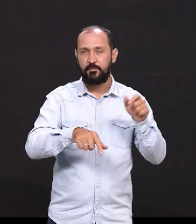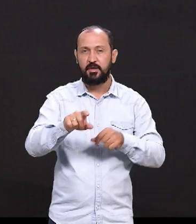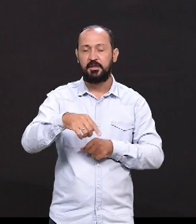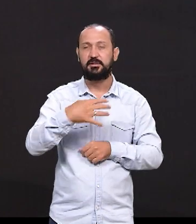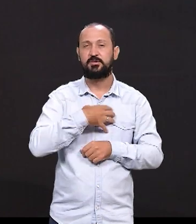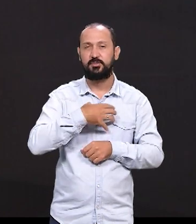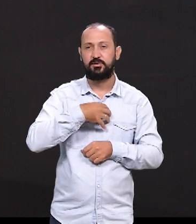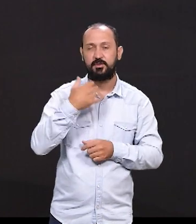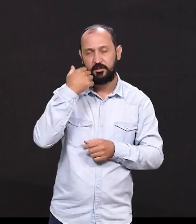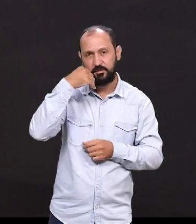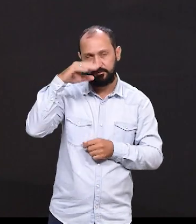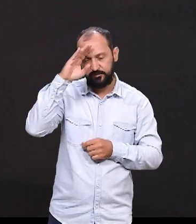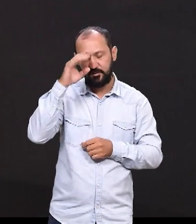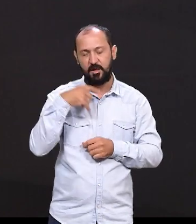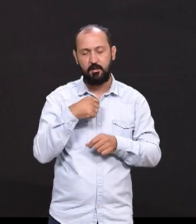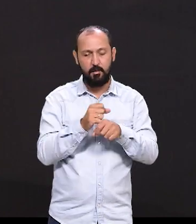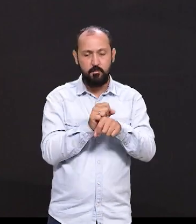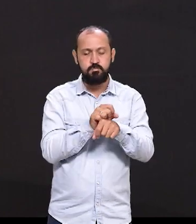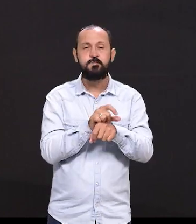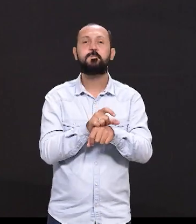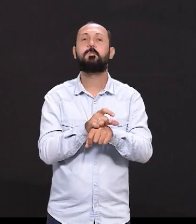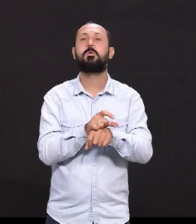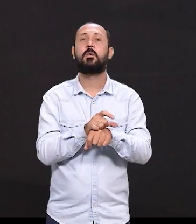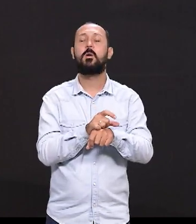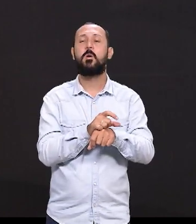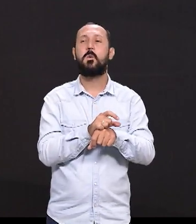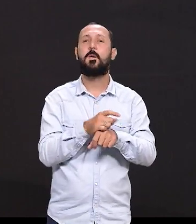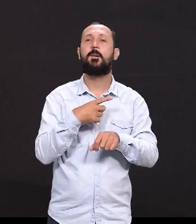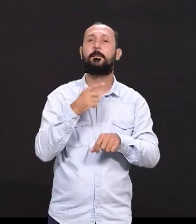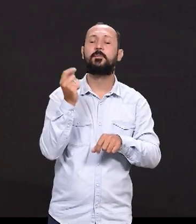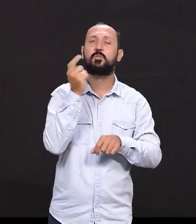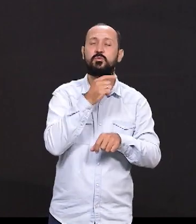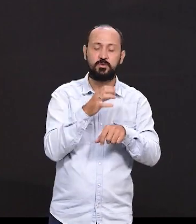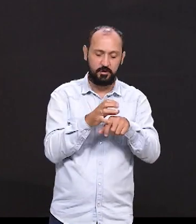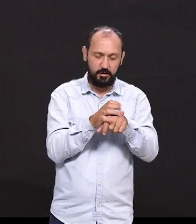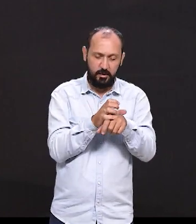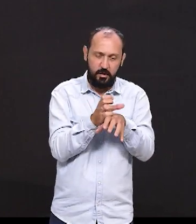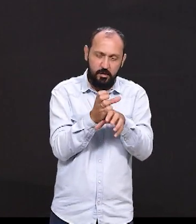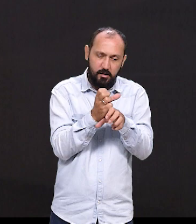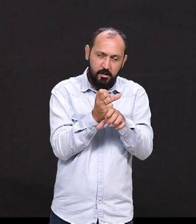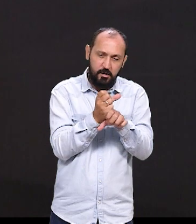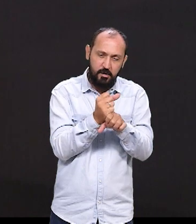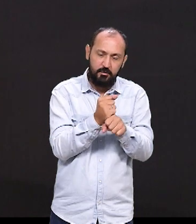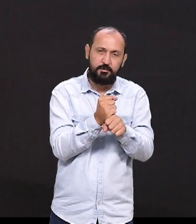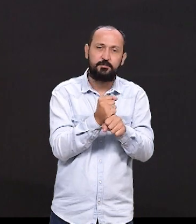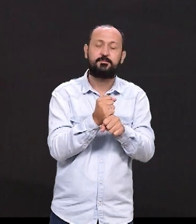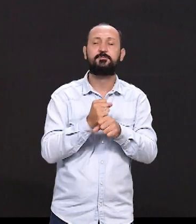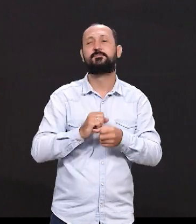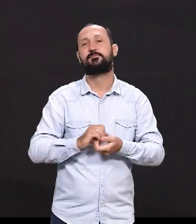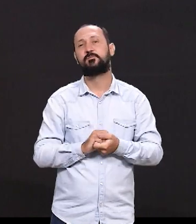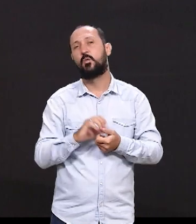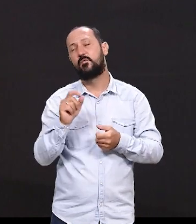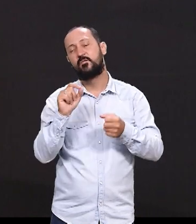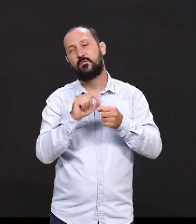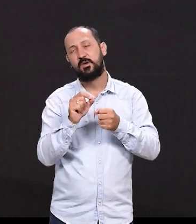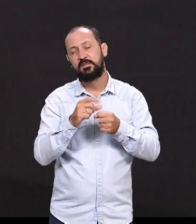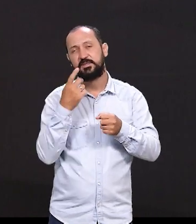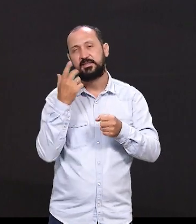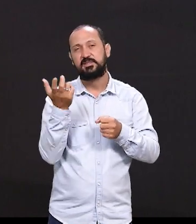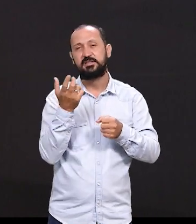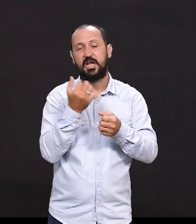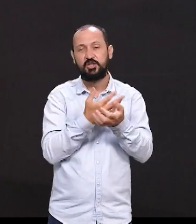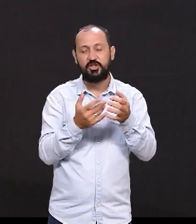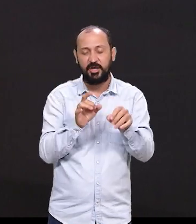esse paciente ter sintomas é um sinal de que o nódulo já está grande e o suficiente para estrangular para ir obstruir esse canalzinho ou gerar